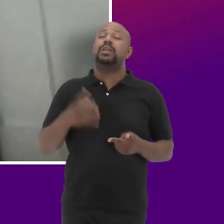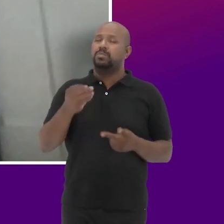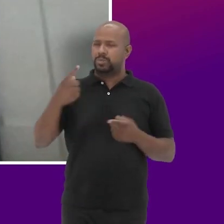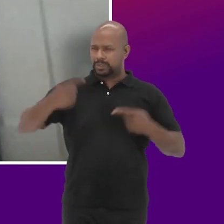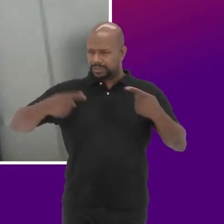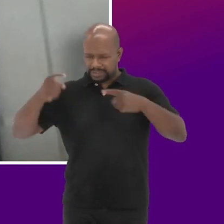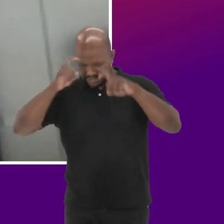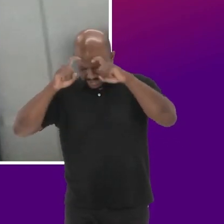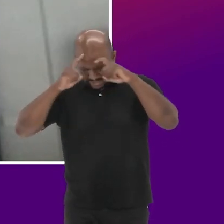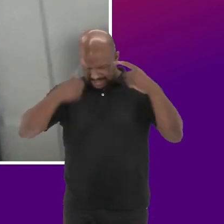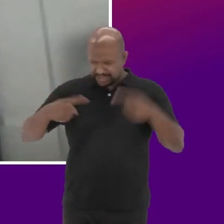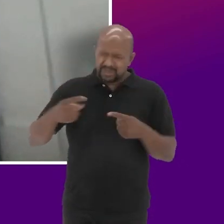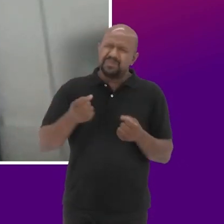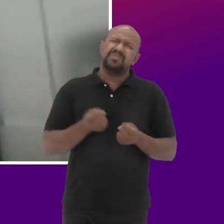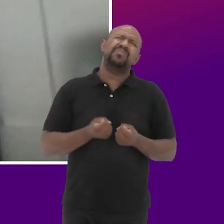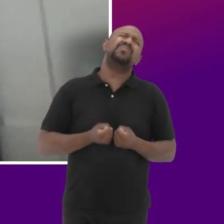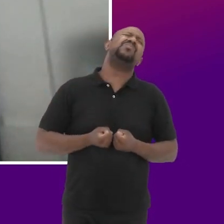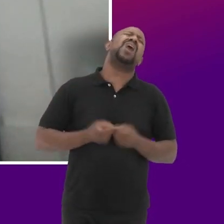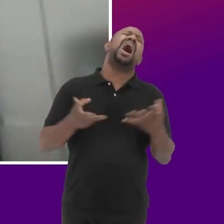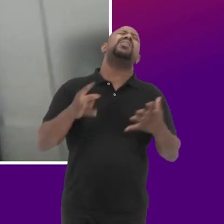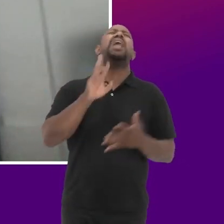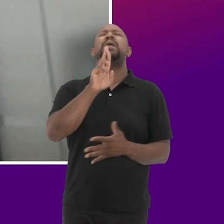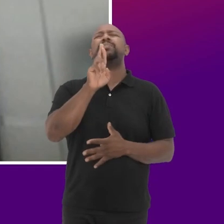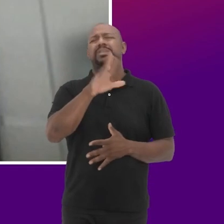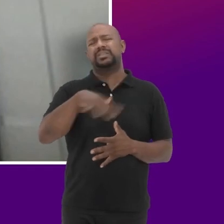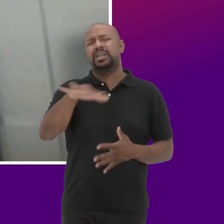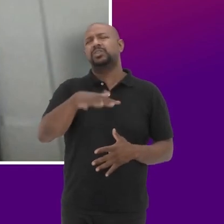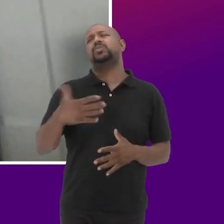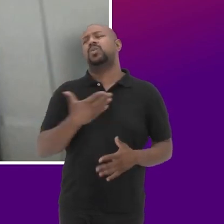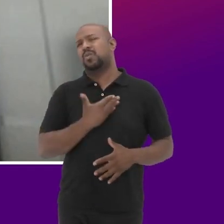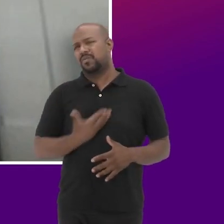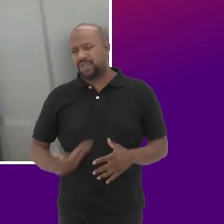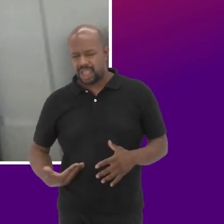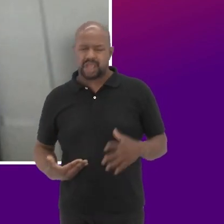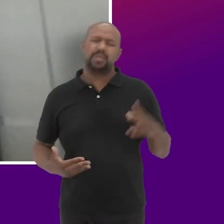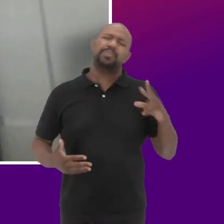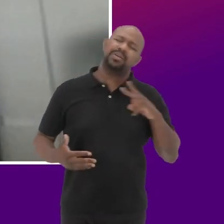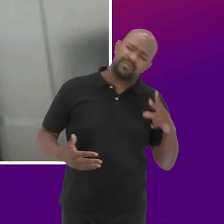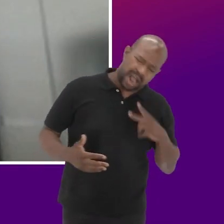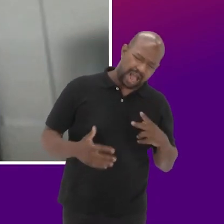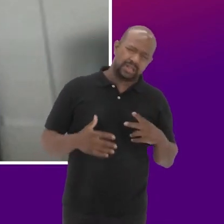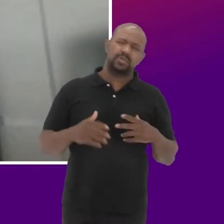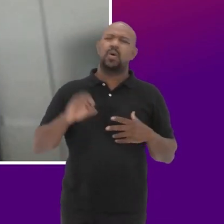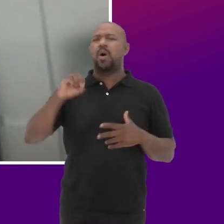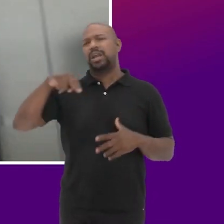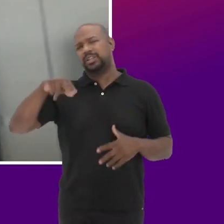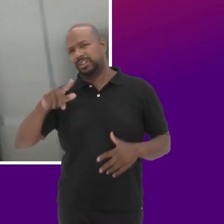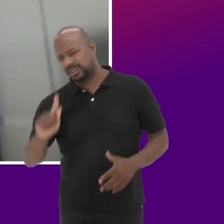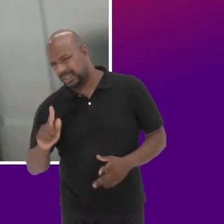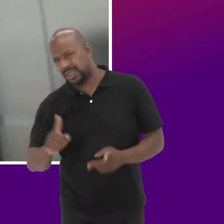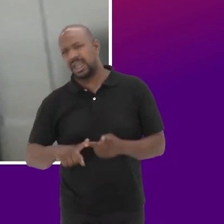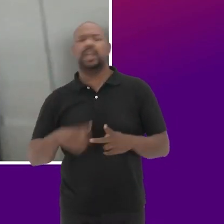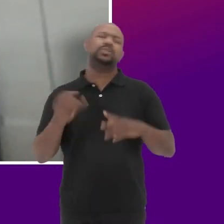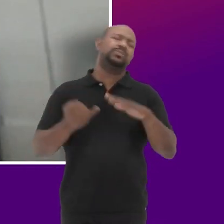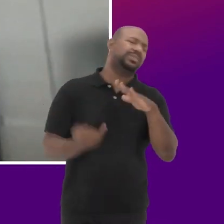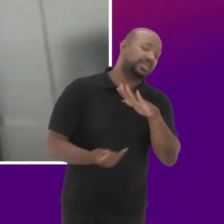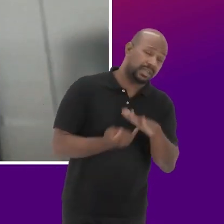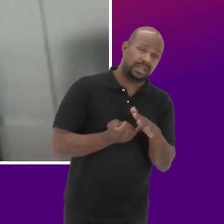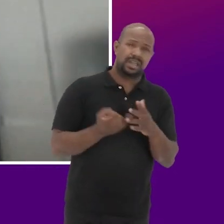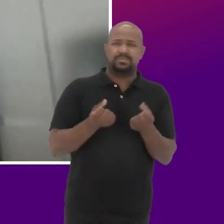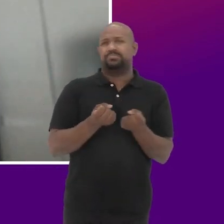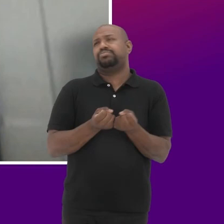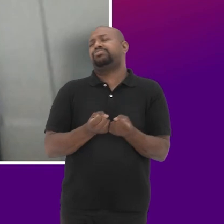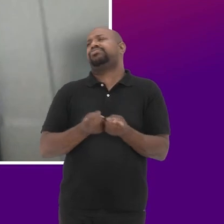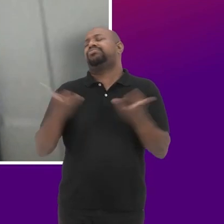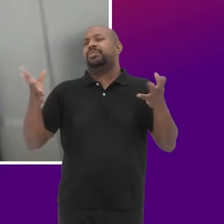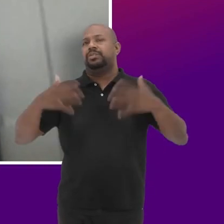bastante discussão com vários entes, né, governamentais, privados, ONGs, instituições, para as mais